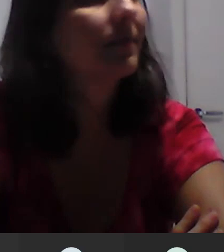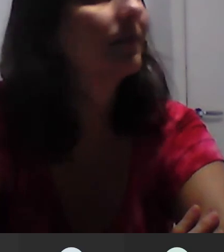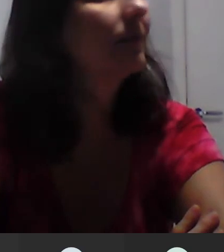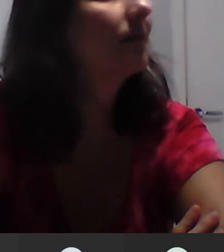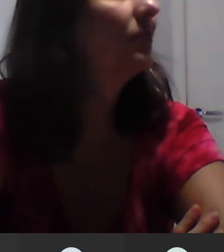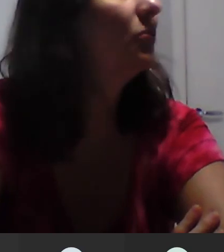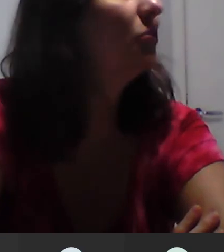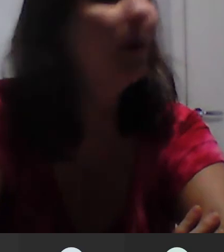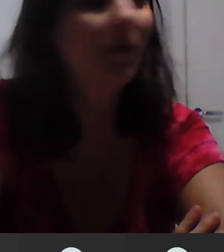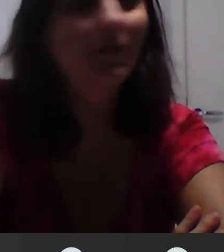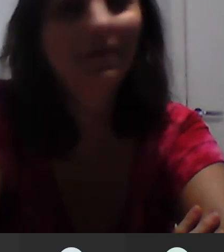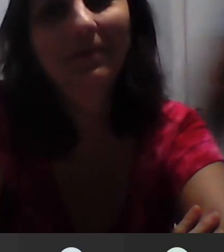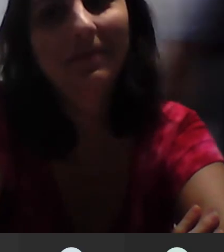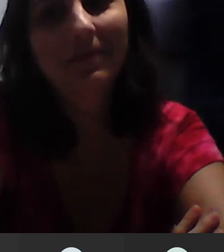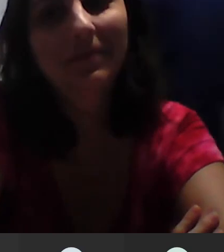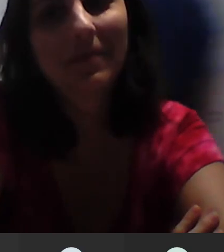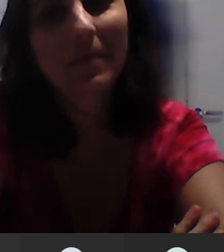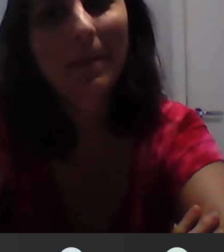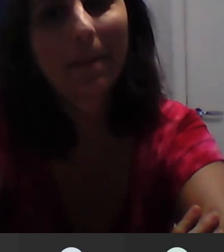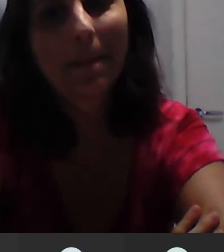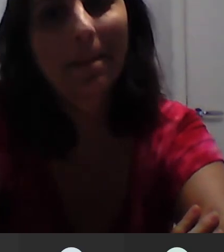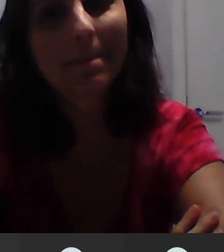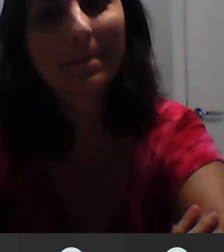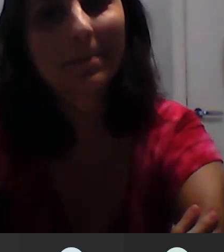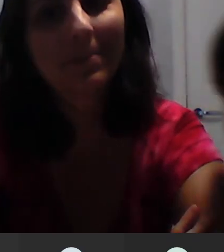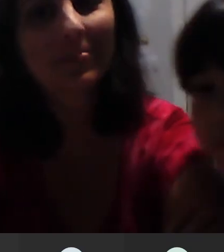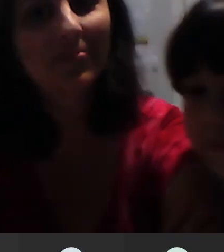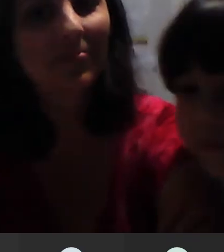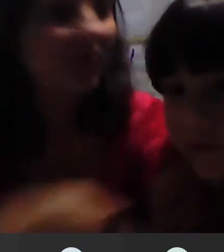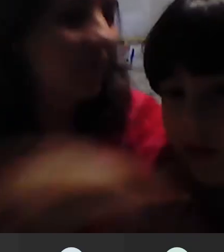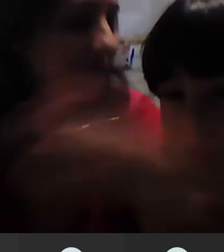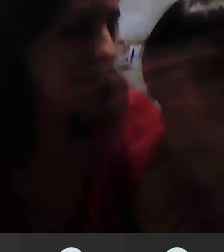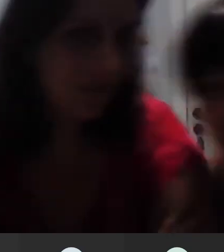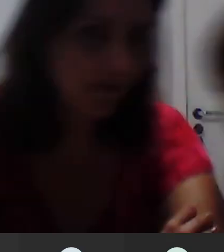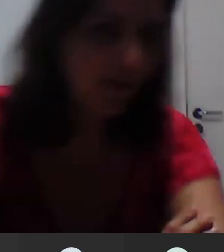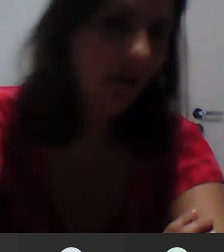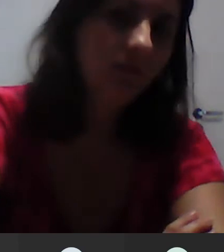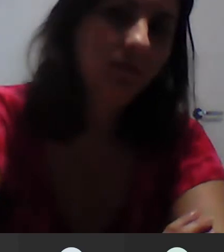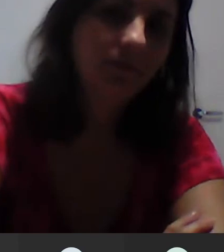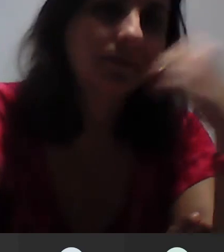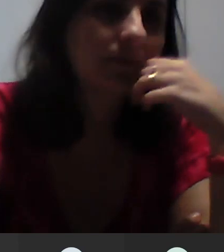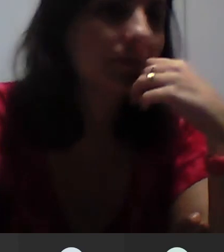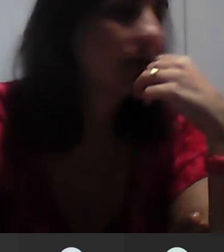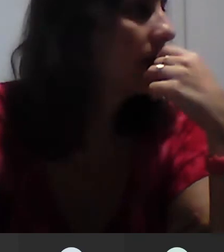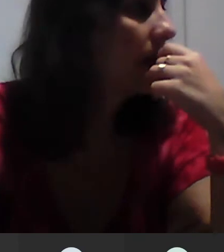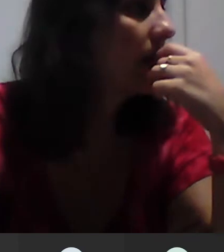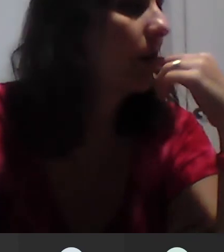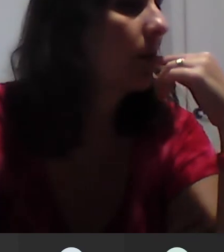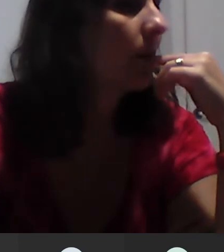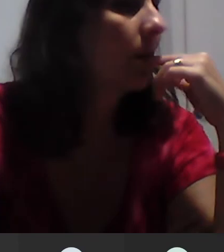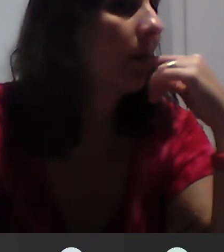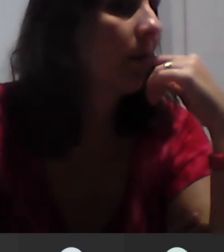então vocês não vão ter esse encontro, né, nesse momento, para ter o encontro